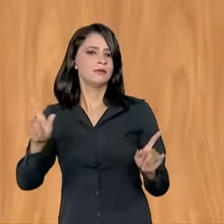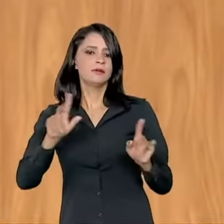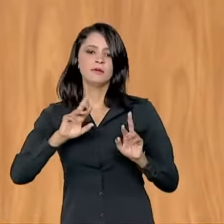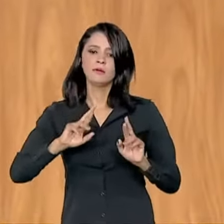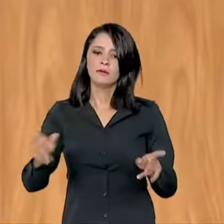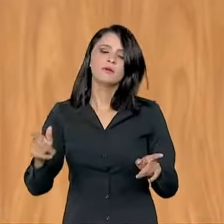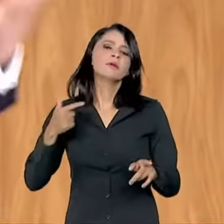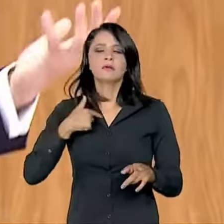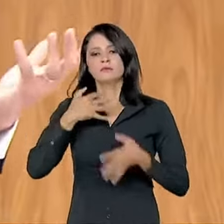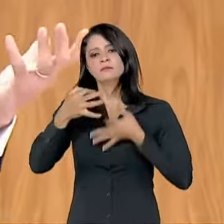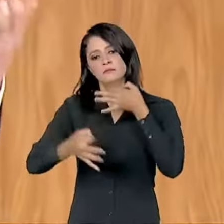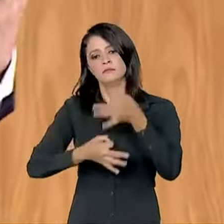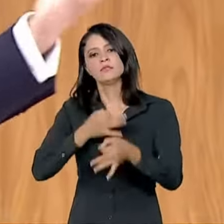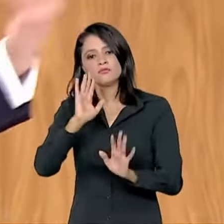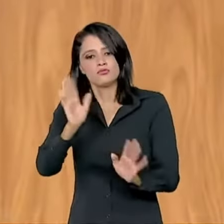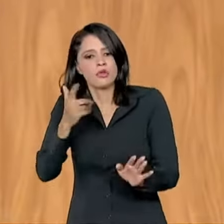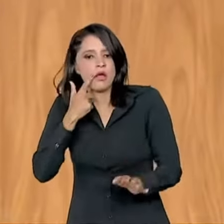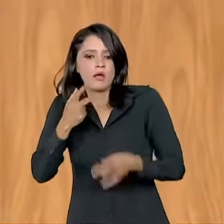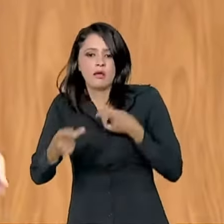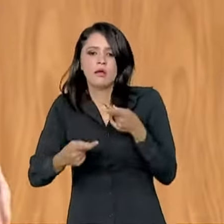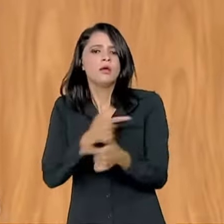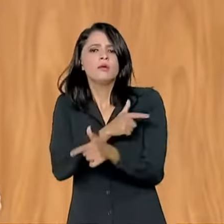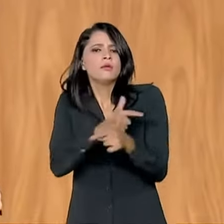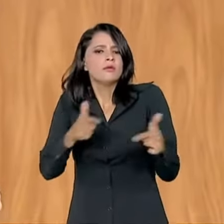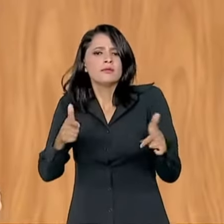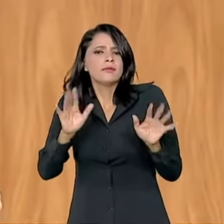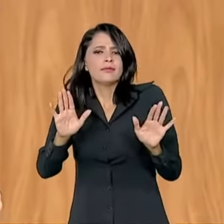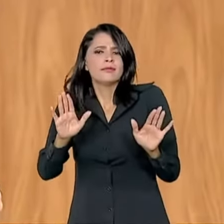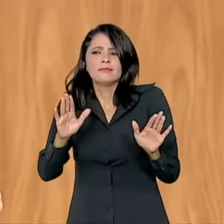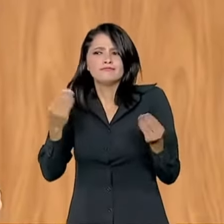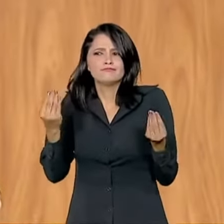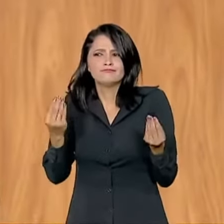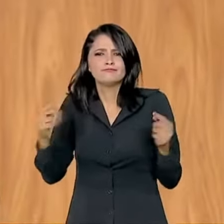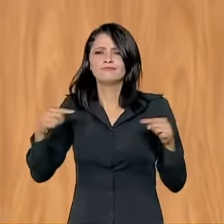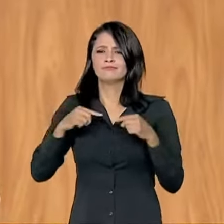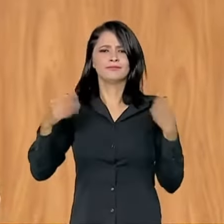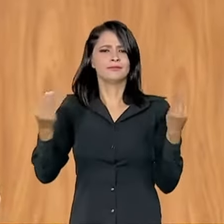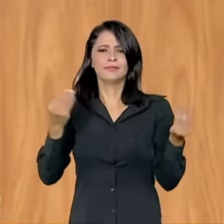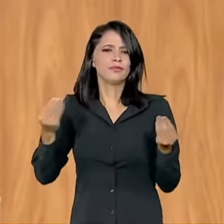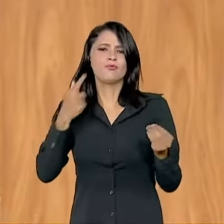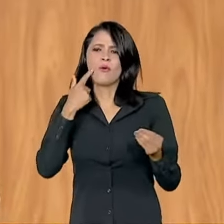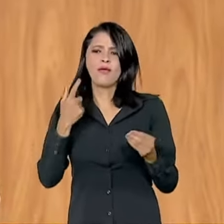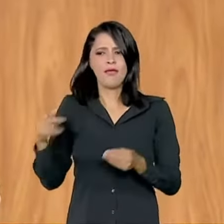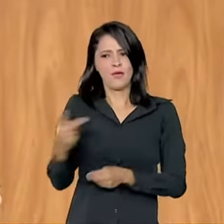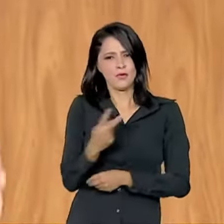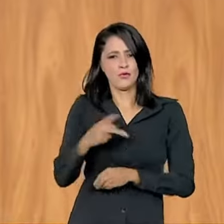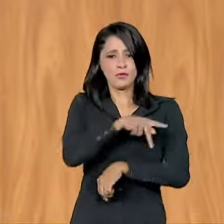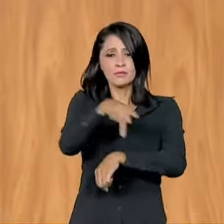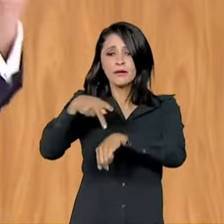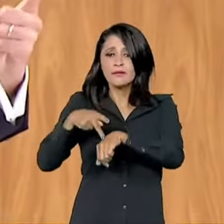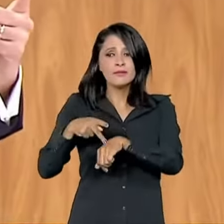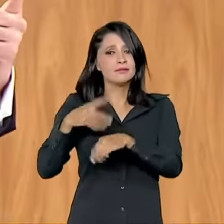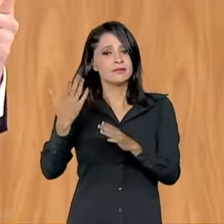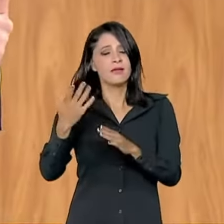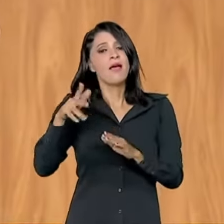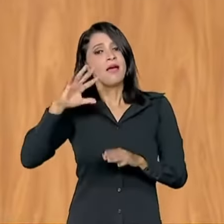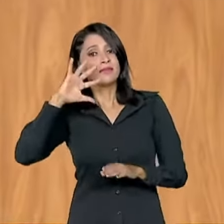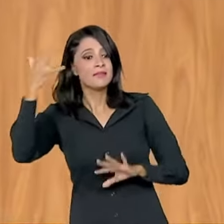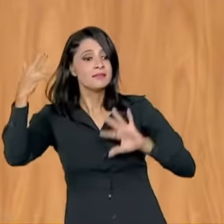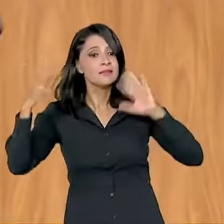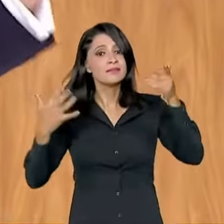Eu tomei uma posição que não tem nada a ver com a relação bilateral, que é uma decisão